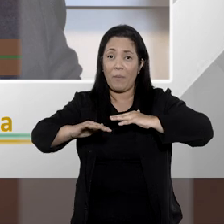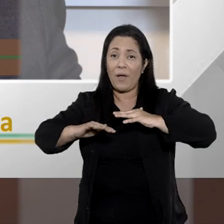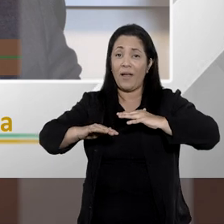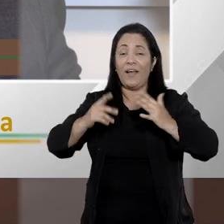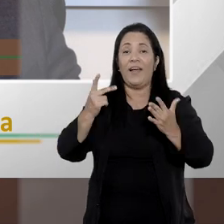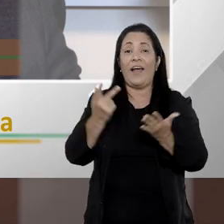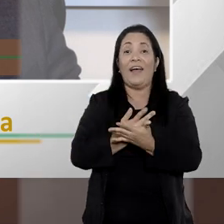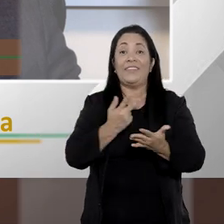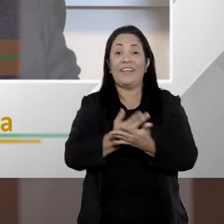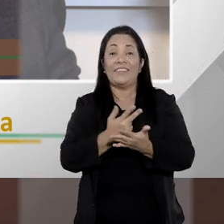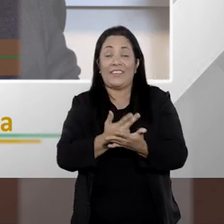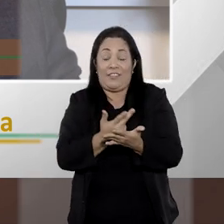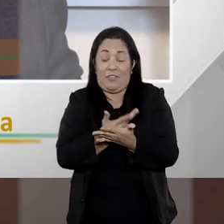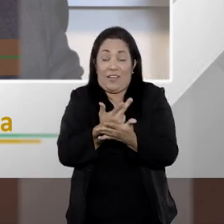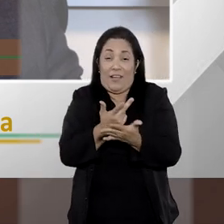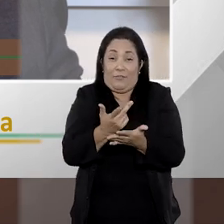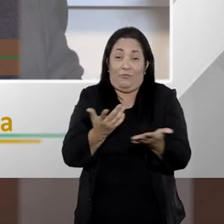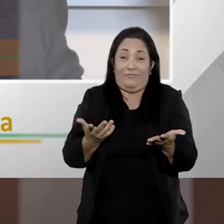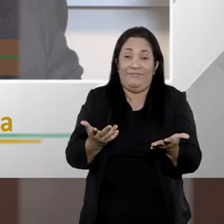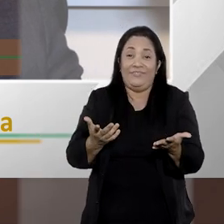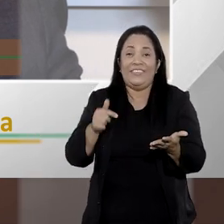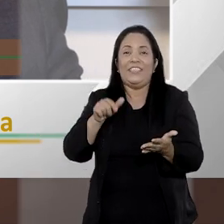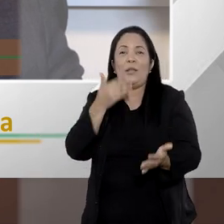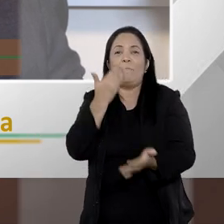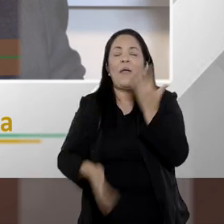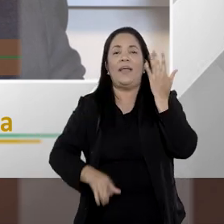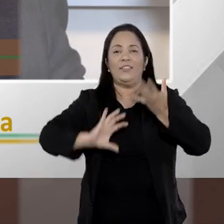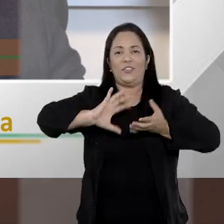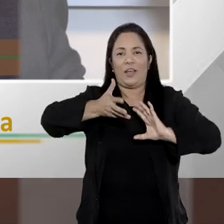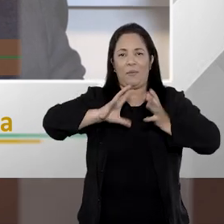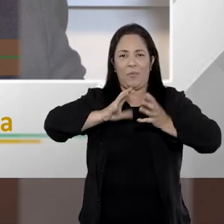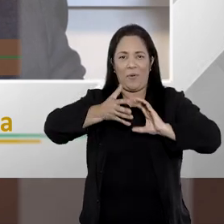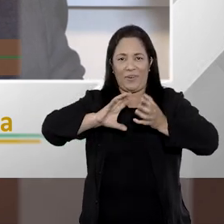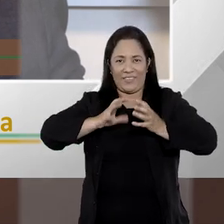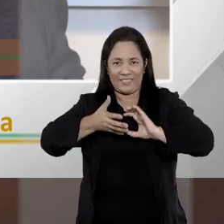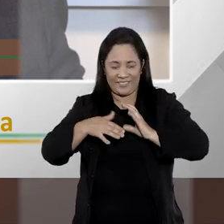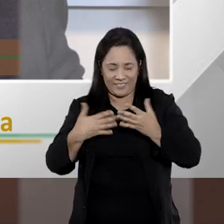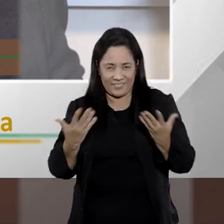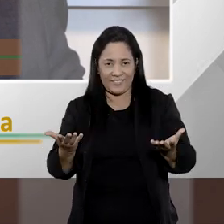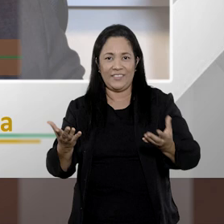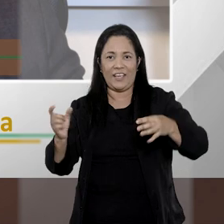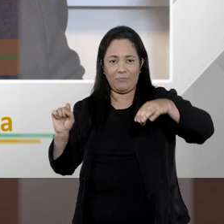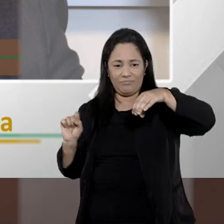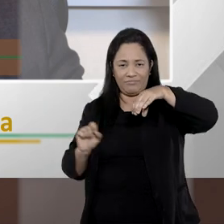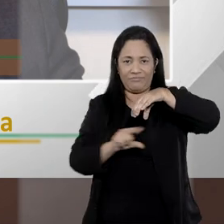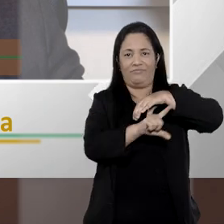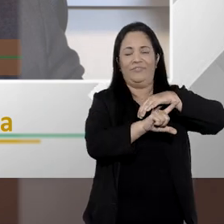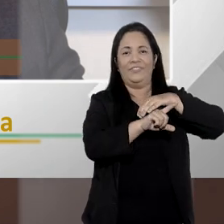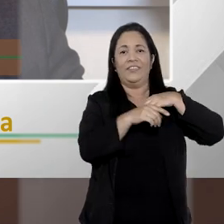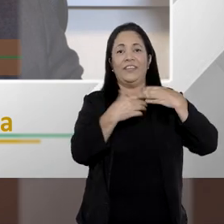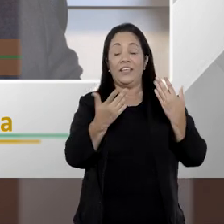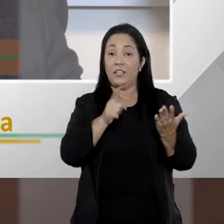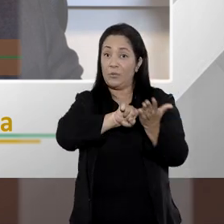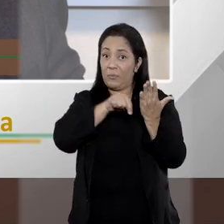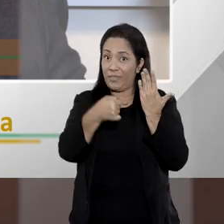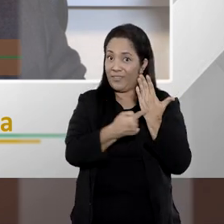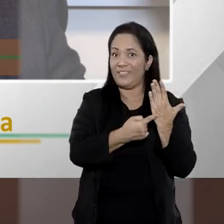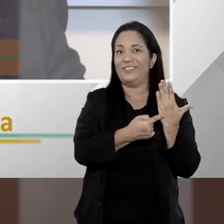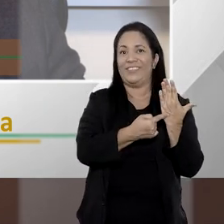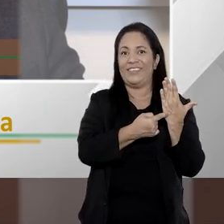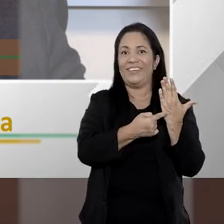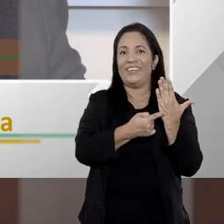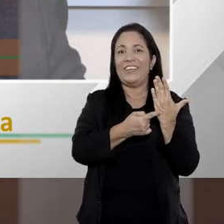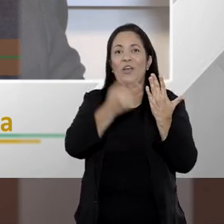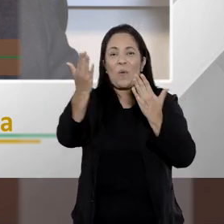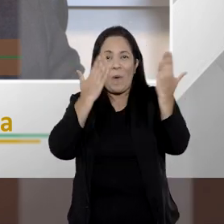falta, levantando o atacante do time adversário. As formas mais eficazes de prevenção da criminalidade,